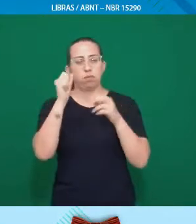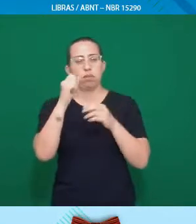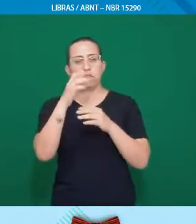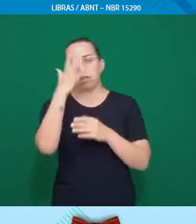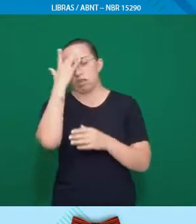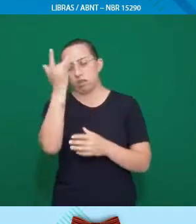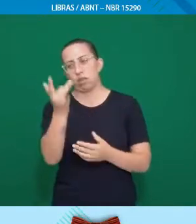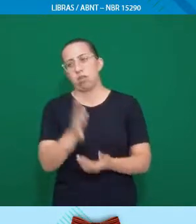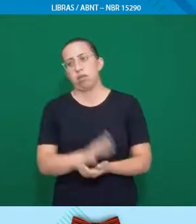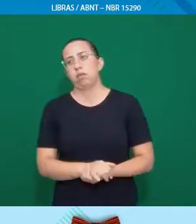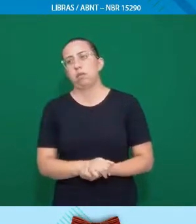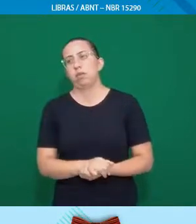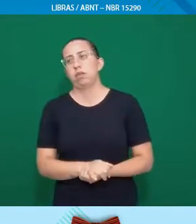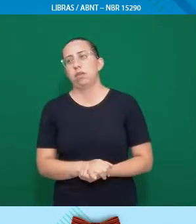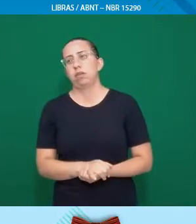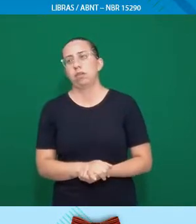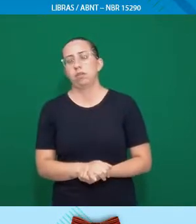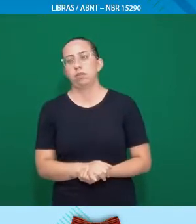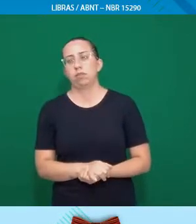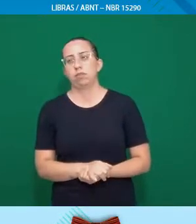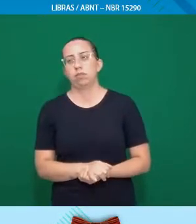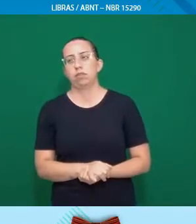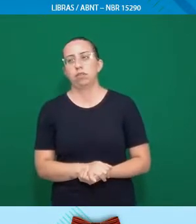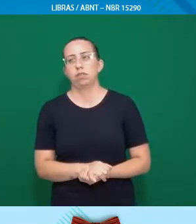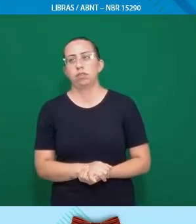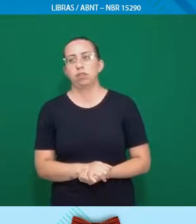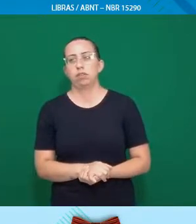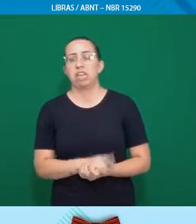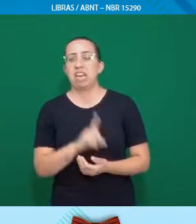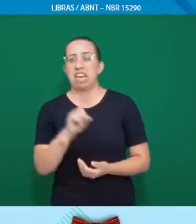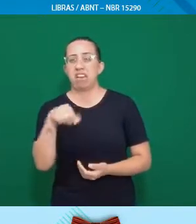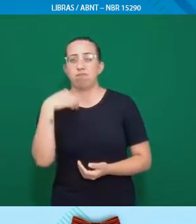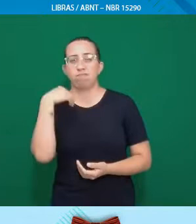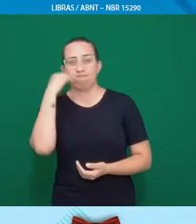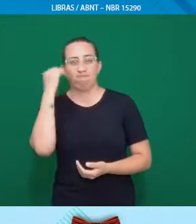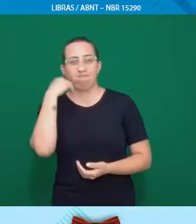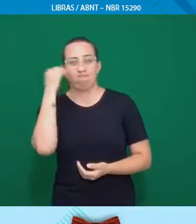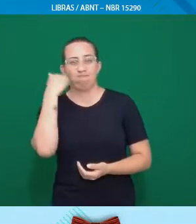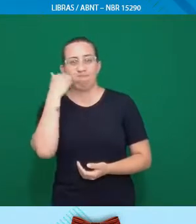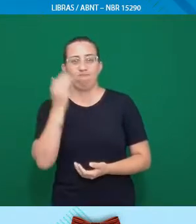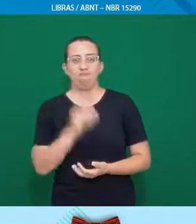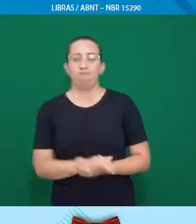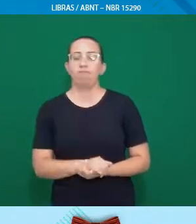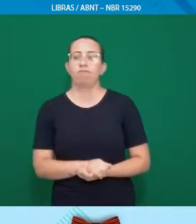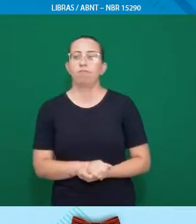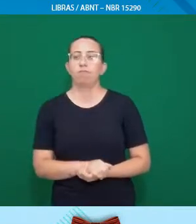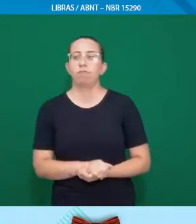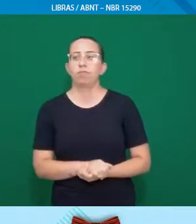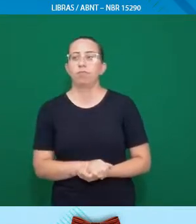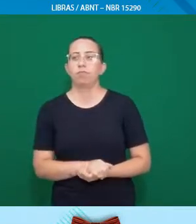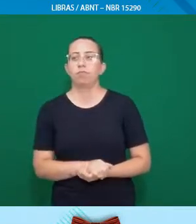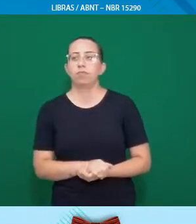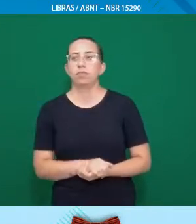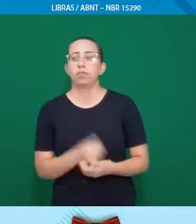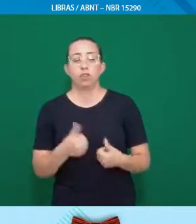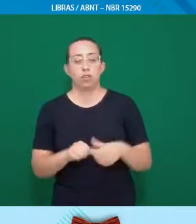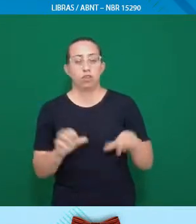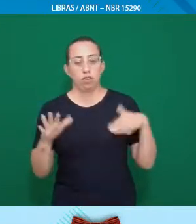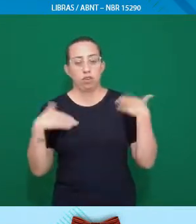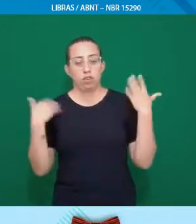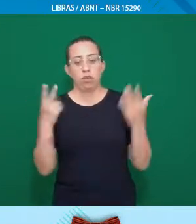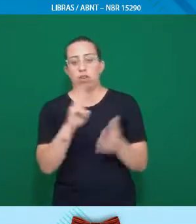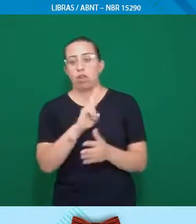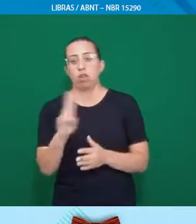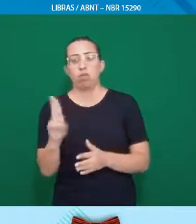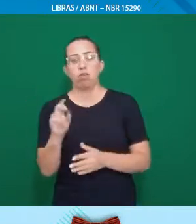querer ganhar amanhã na política Isso é muita safadeza e o que me mais me assusta presente é os